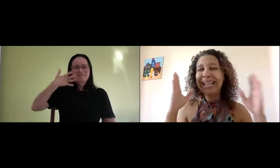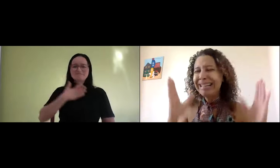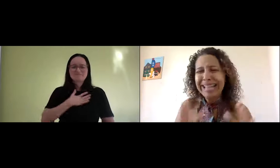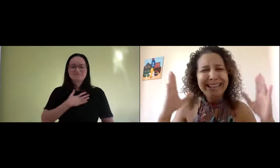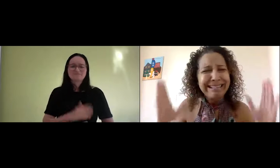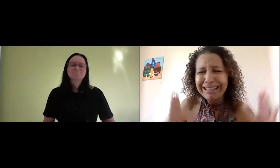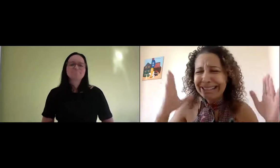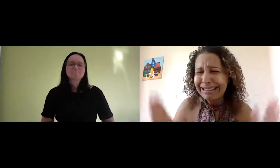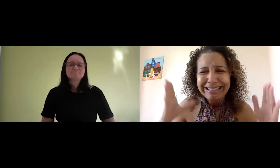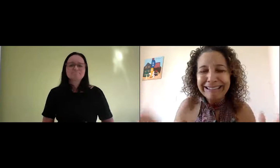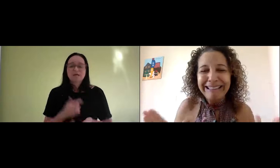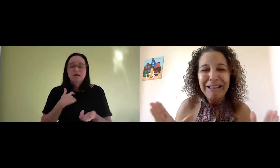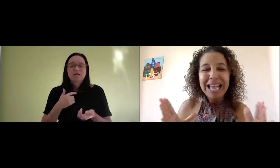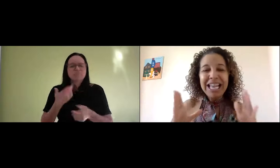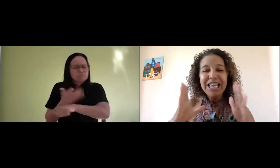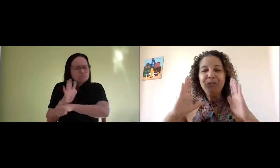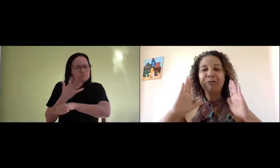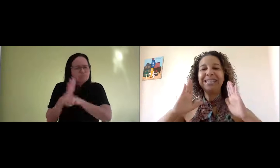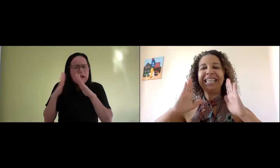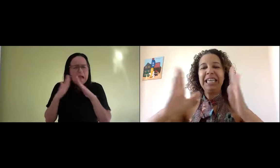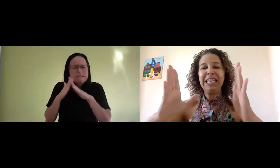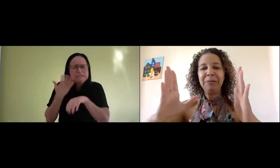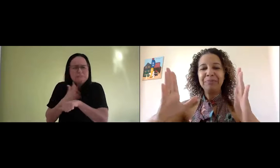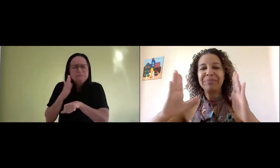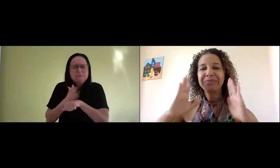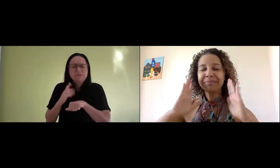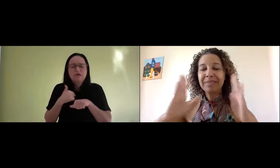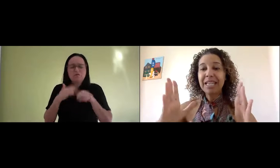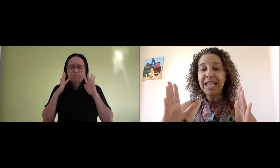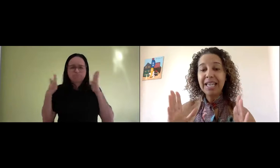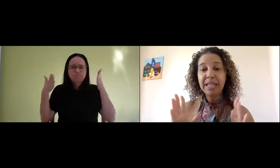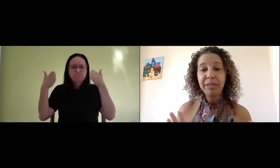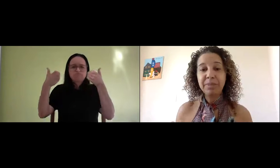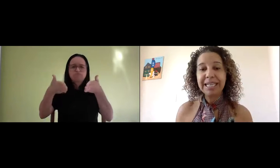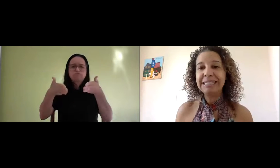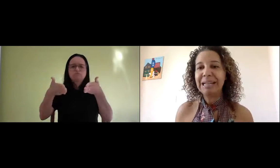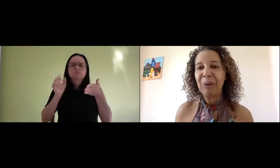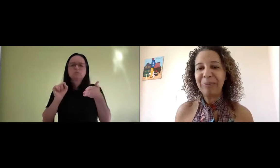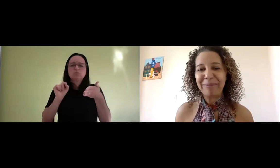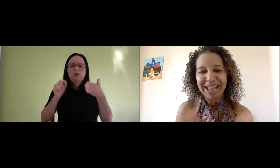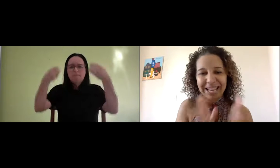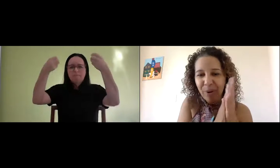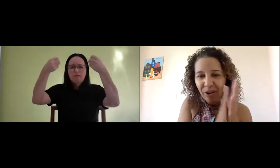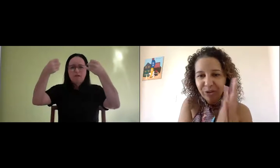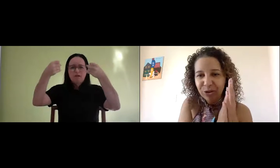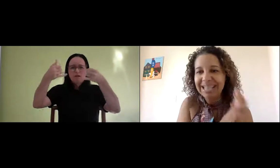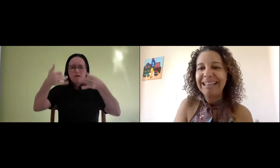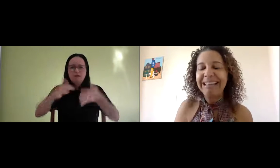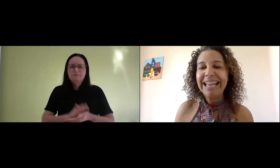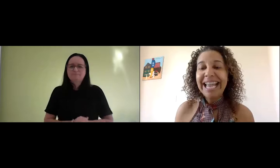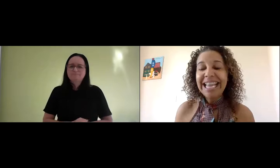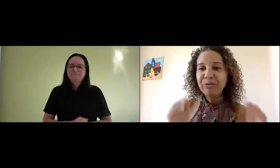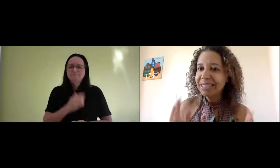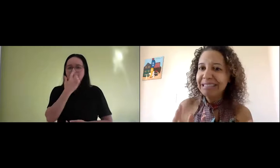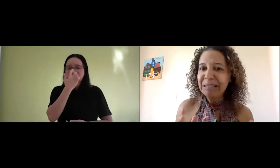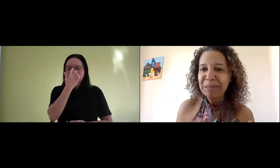eu vou, eu treinei, treinei, treinei, treinei e eu vou seguir na minha explicação, tá bem? Ai que boa, todos aí.